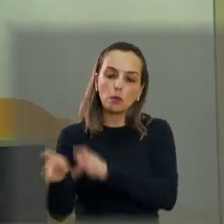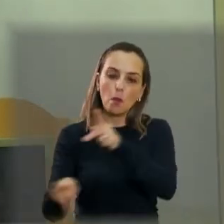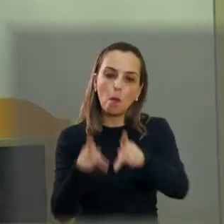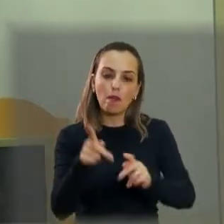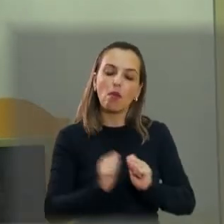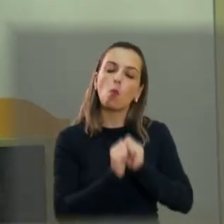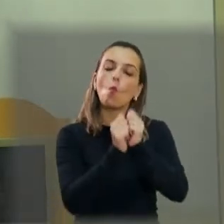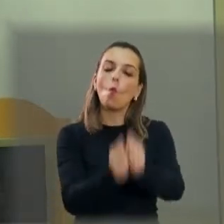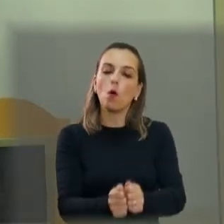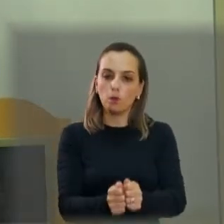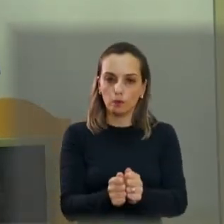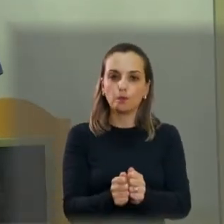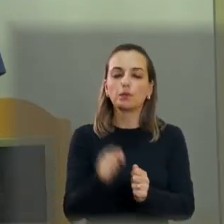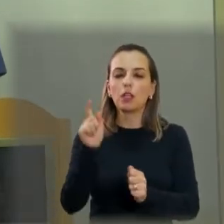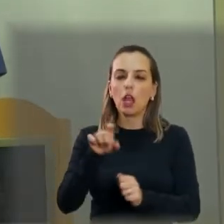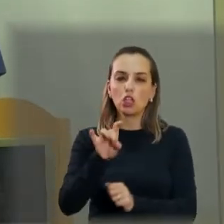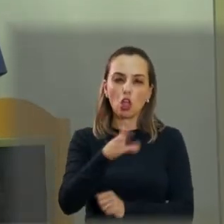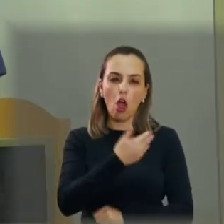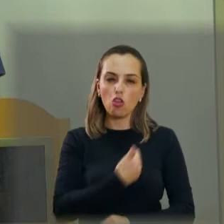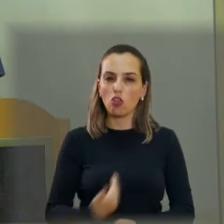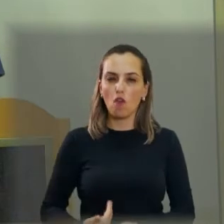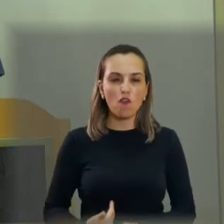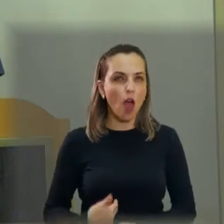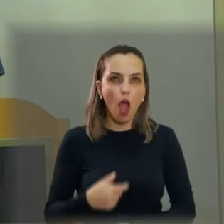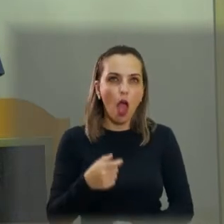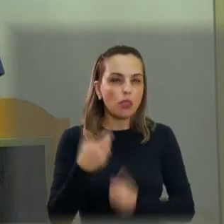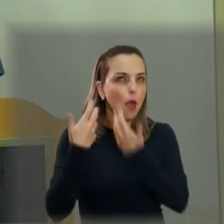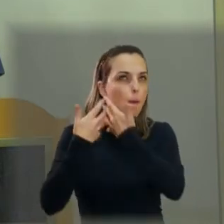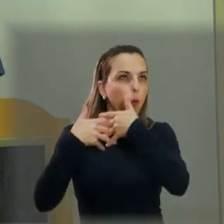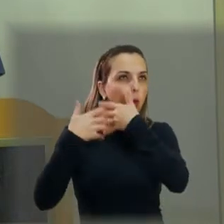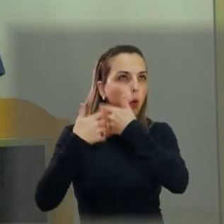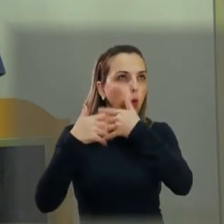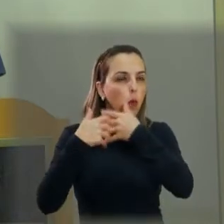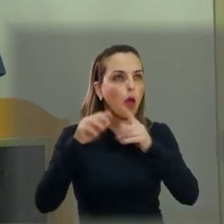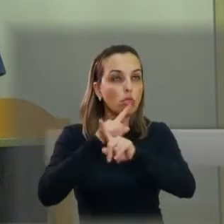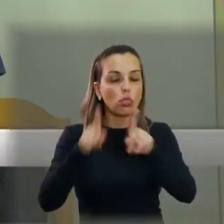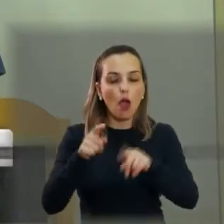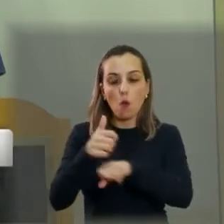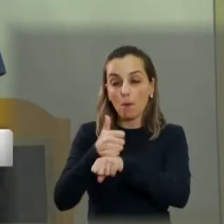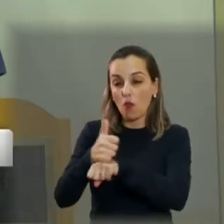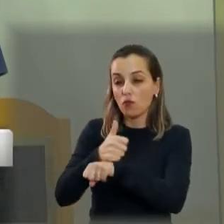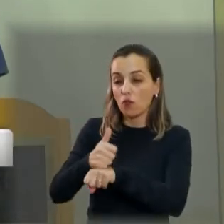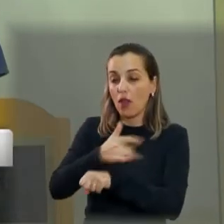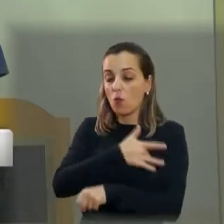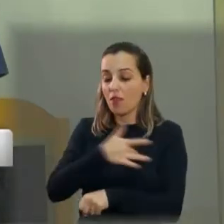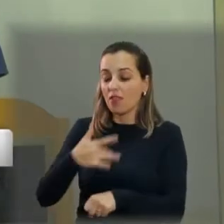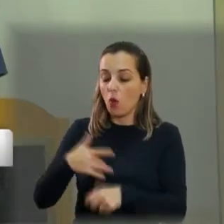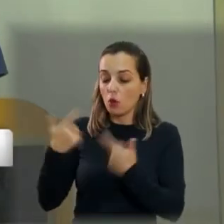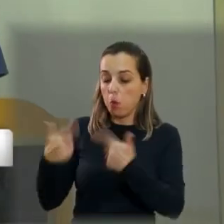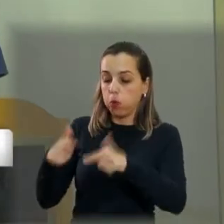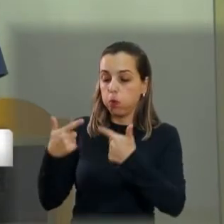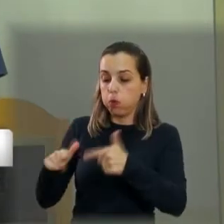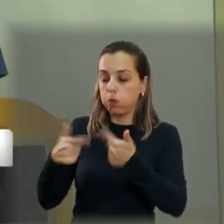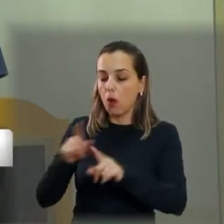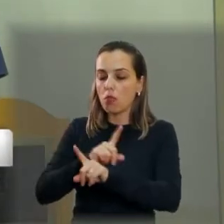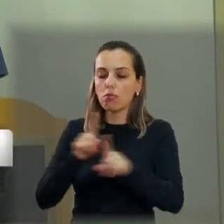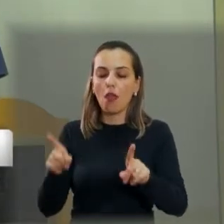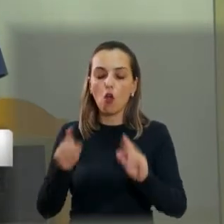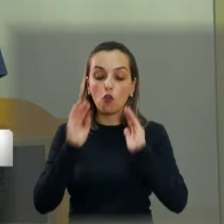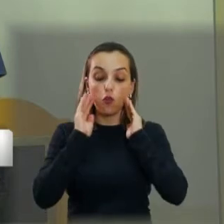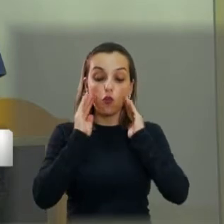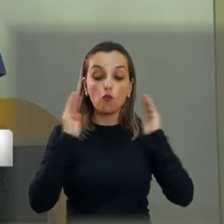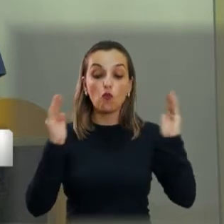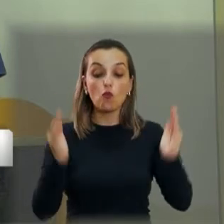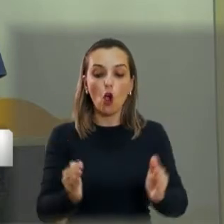é só o governo pensando, não são só os trabalhadores se desgastando. A gente não pode perder o foco.